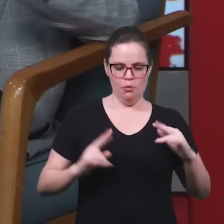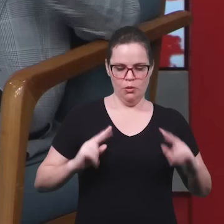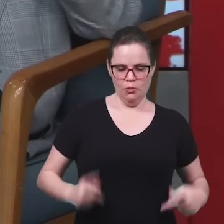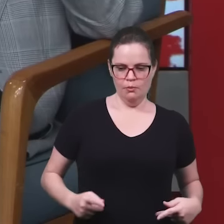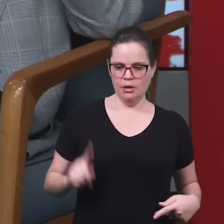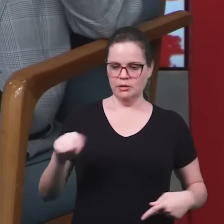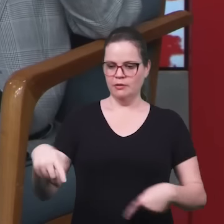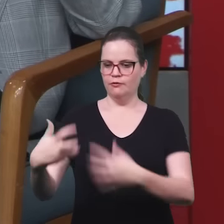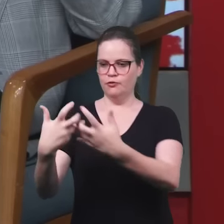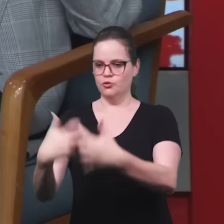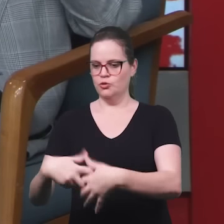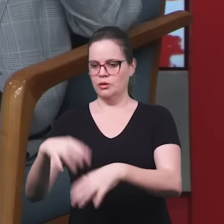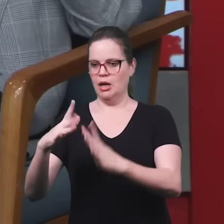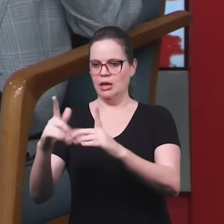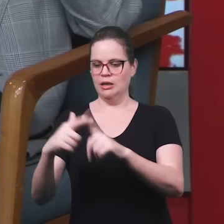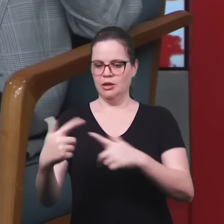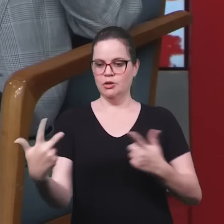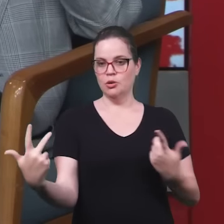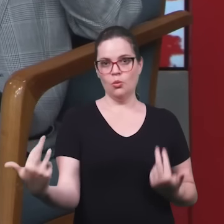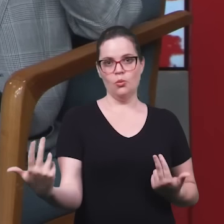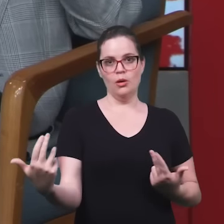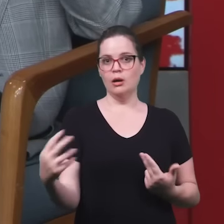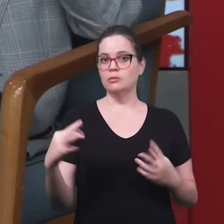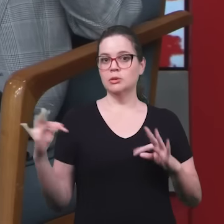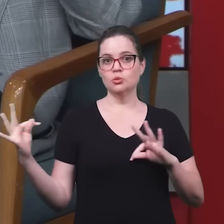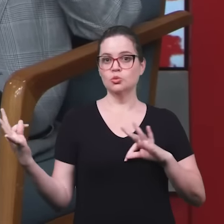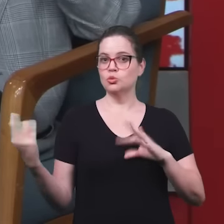vida da igreja. Nós estamos vivendo um momento